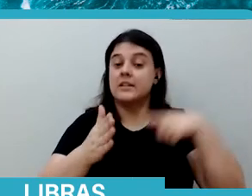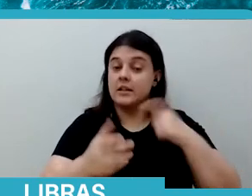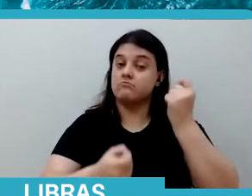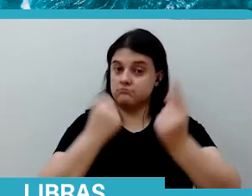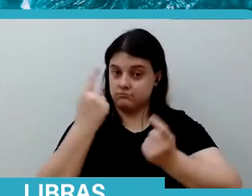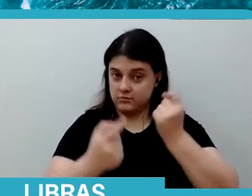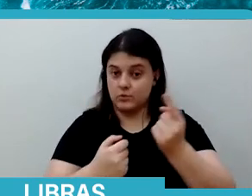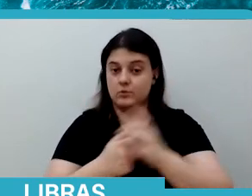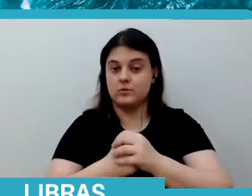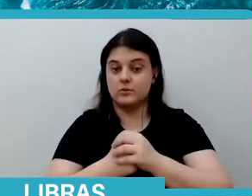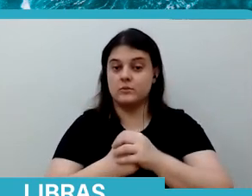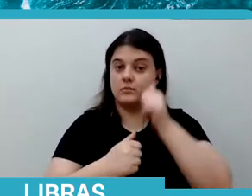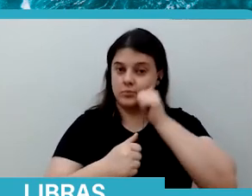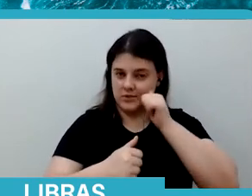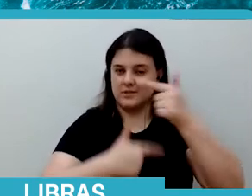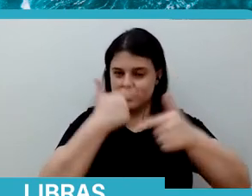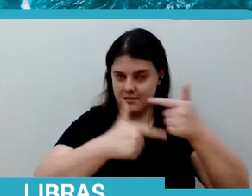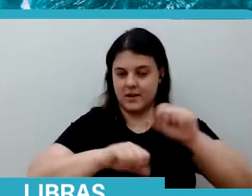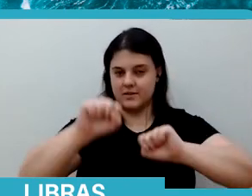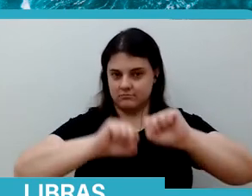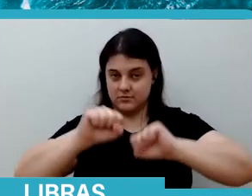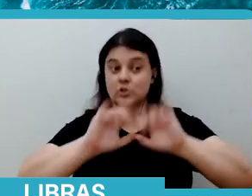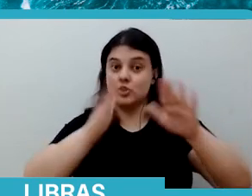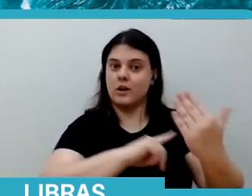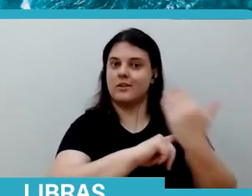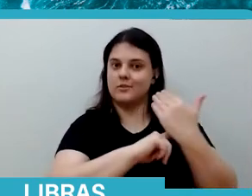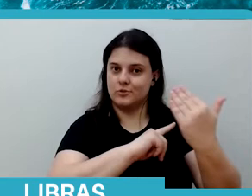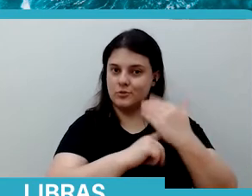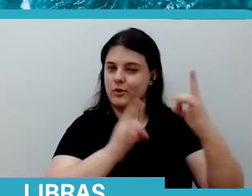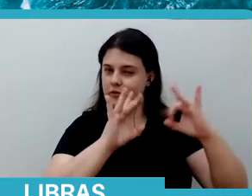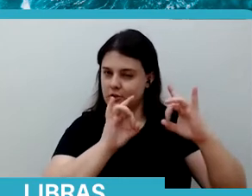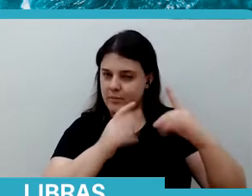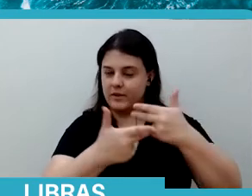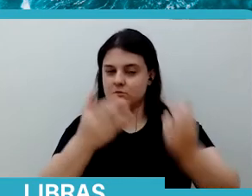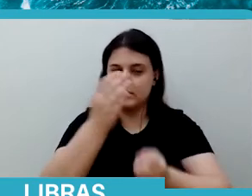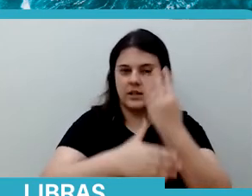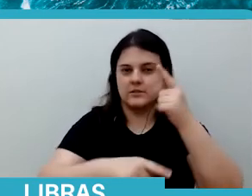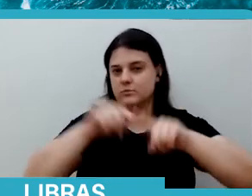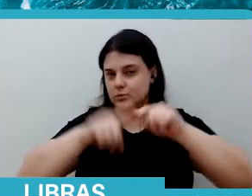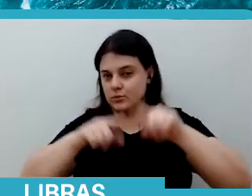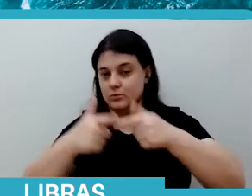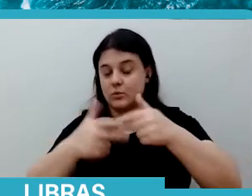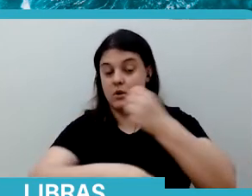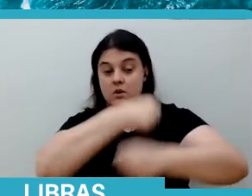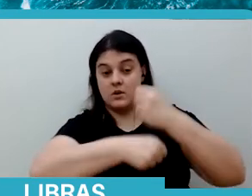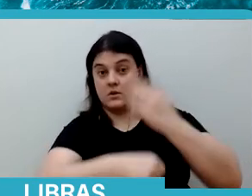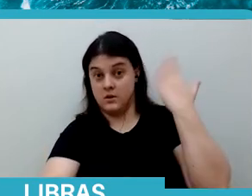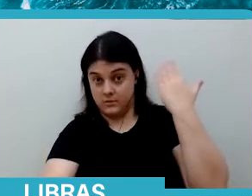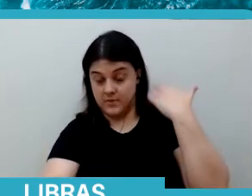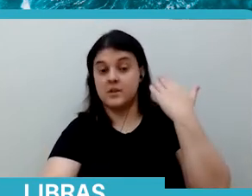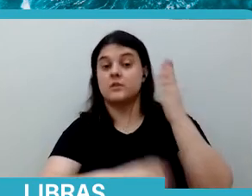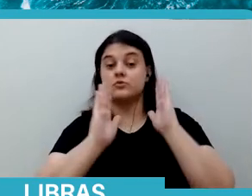algumas diaristas aí que já contribuíram bastante com piggybacks o produto ano passado a gente